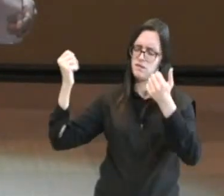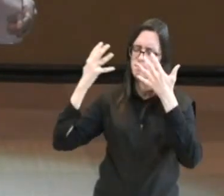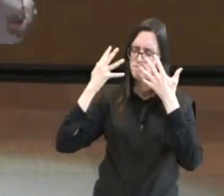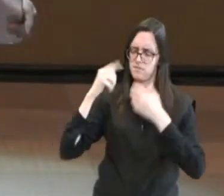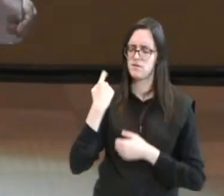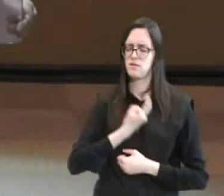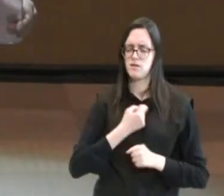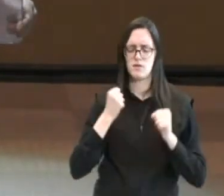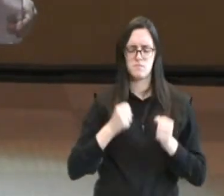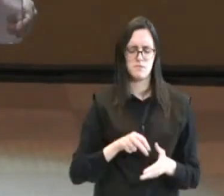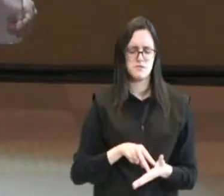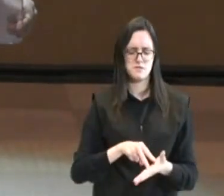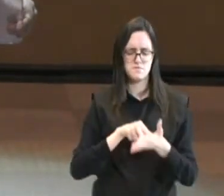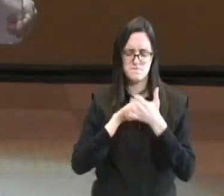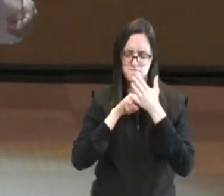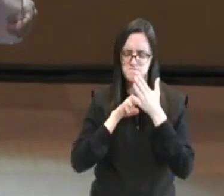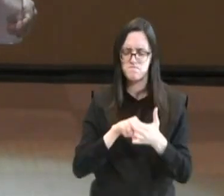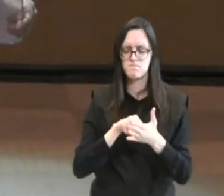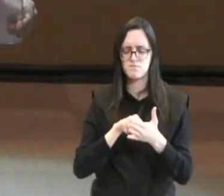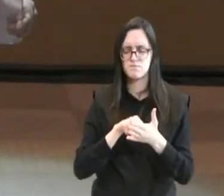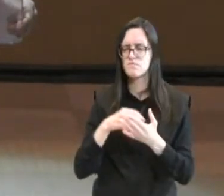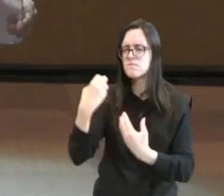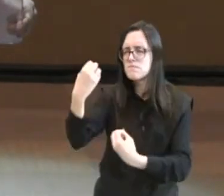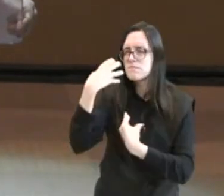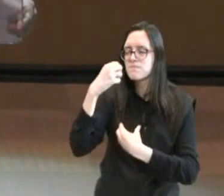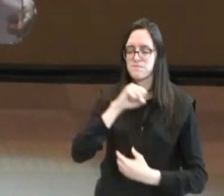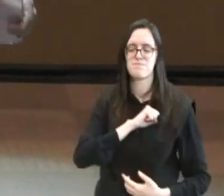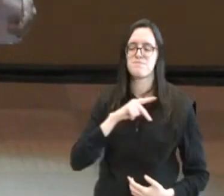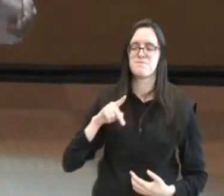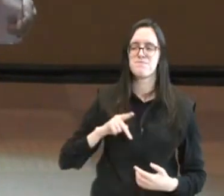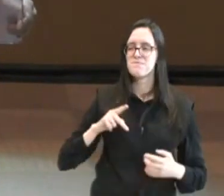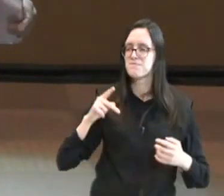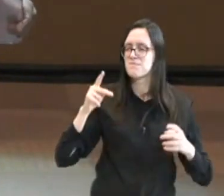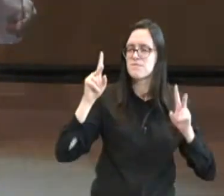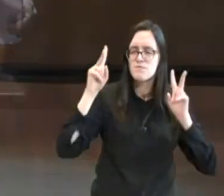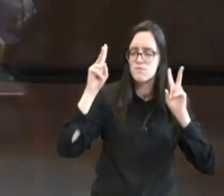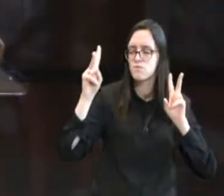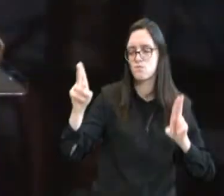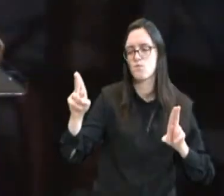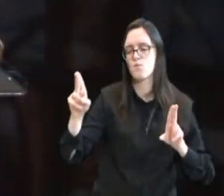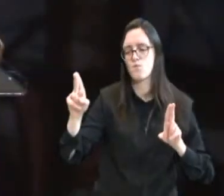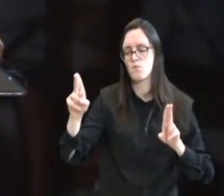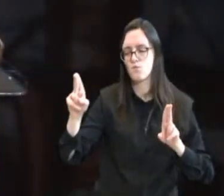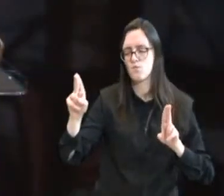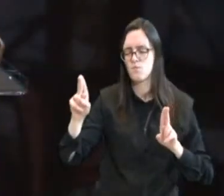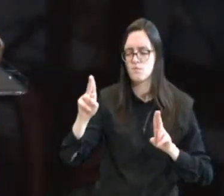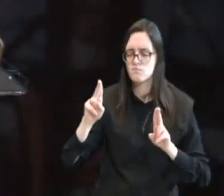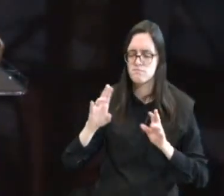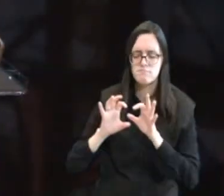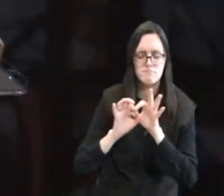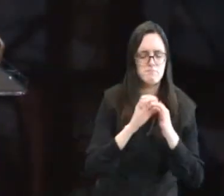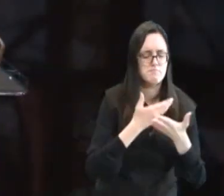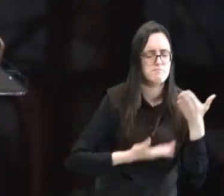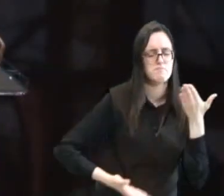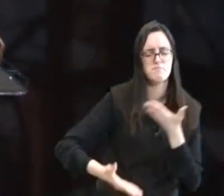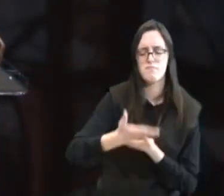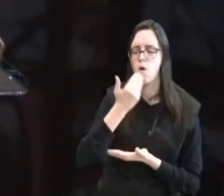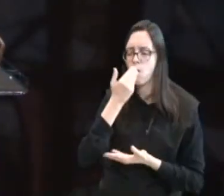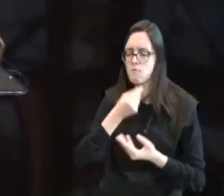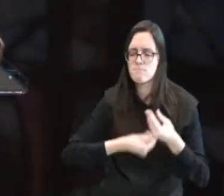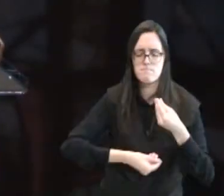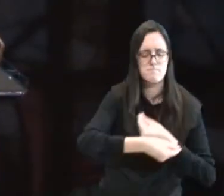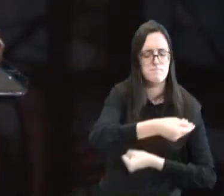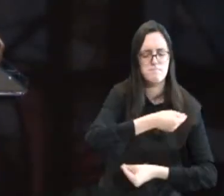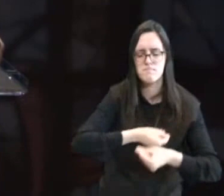permanecermos firmes no ensino dos apóstolos, na comunhão, no partir do pão,